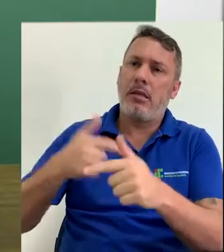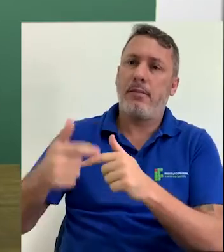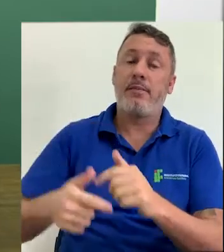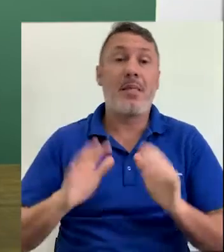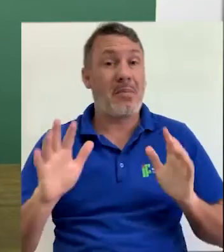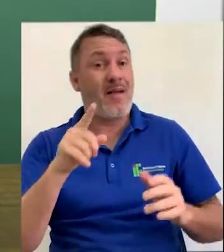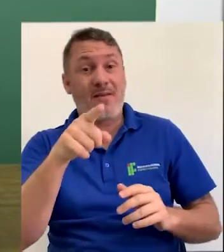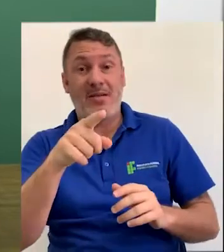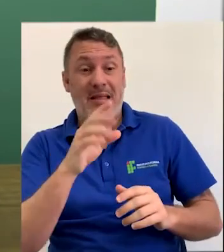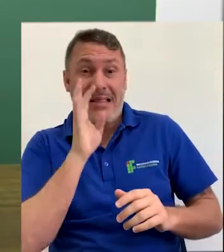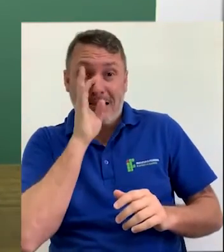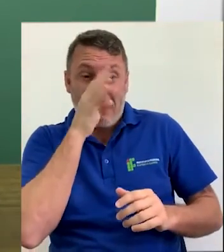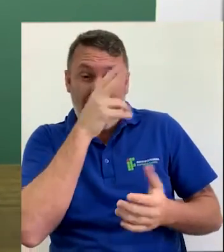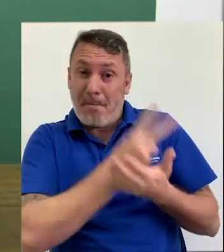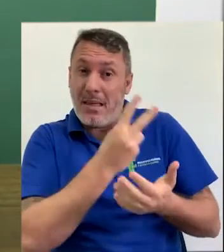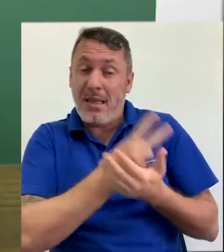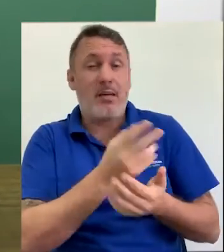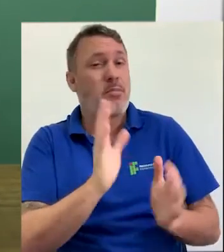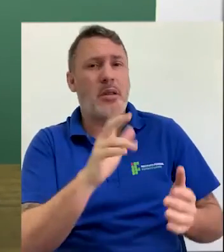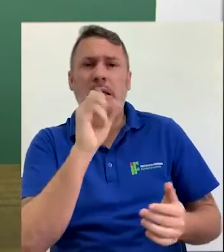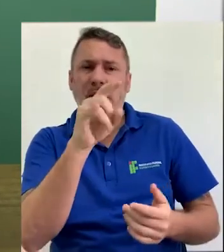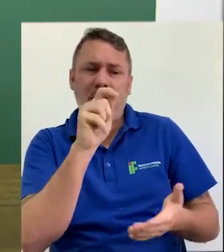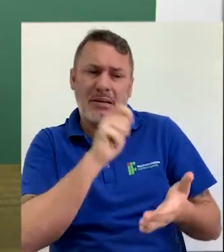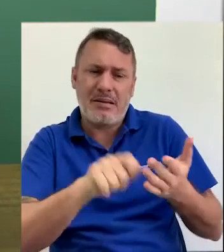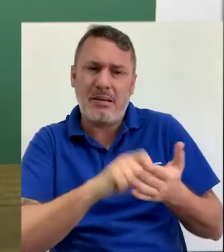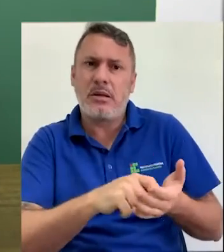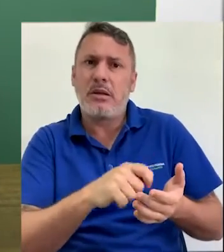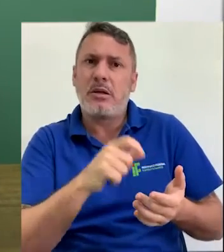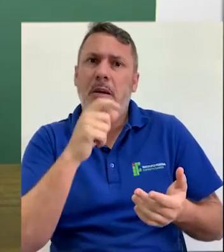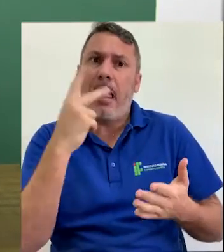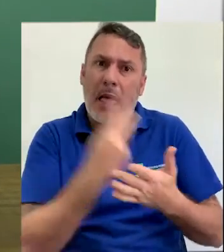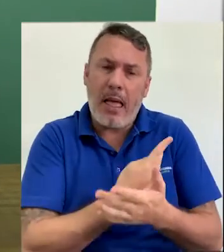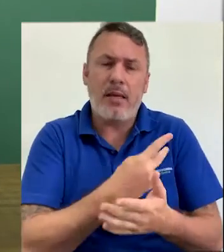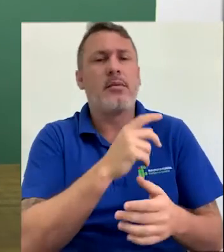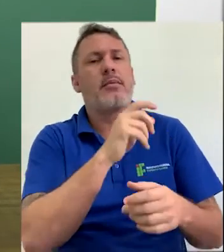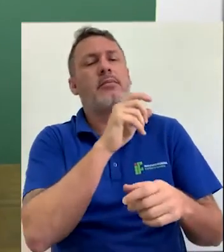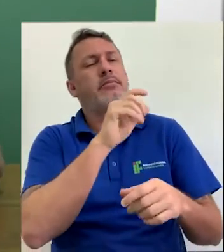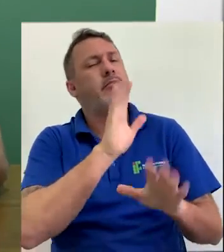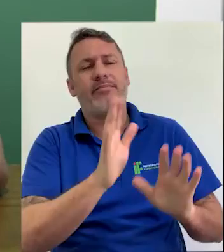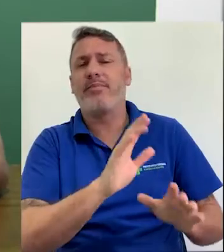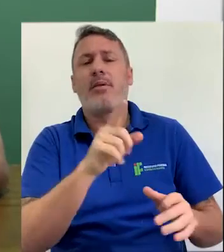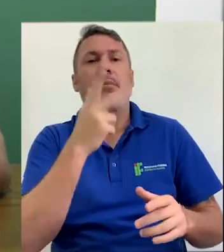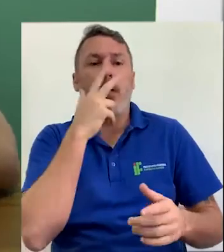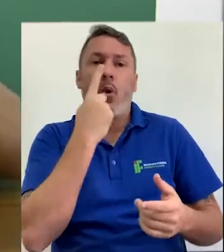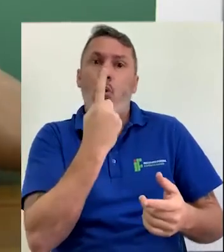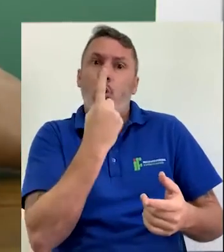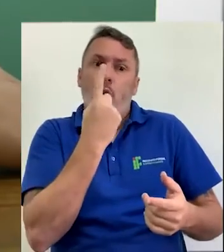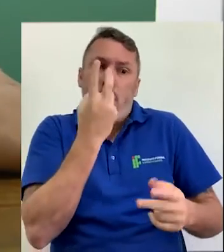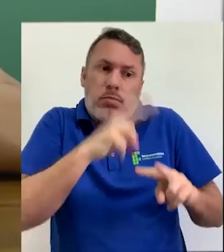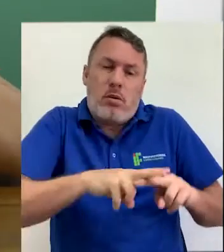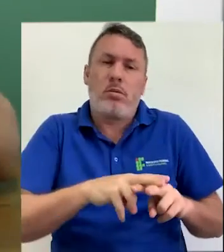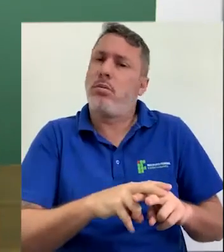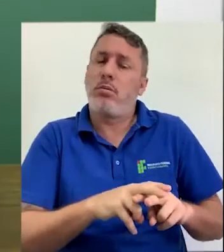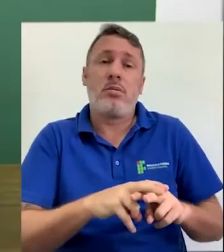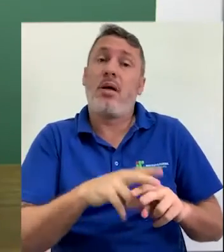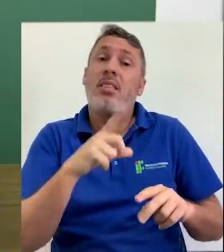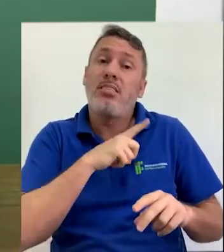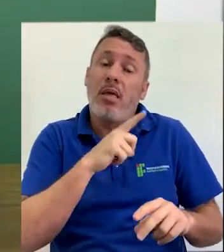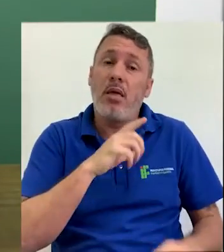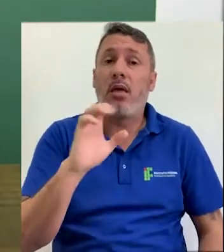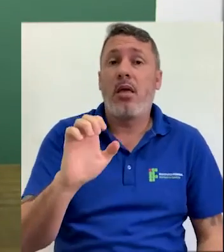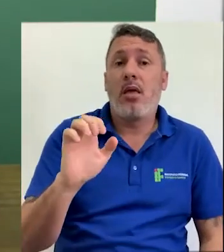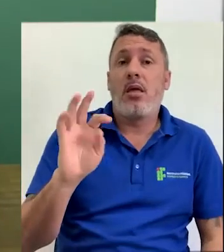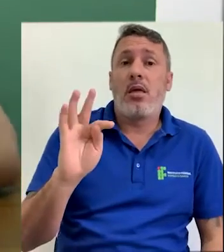Não insista nesse problema. Não insista, não faça isso com você. A aprendizagem requer